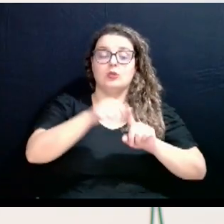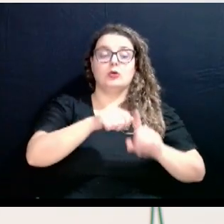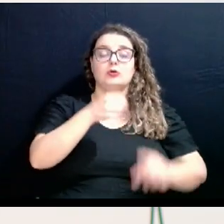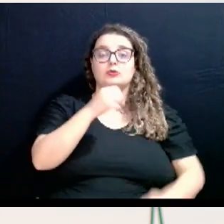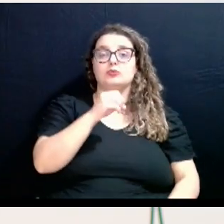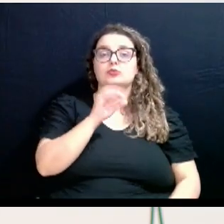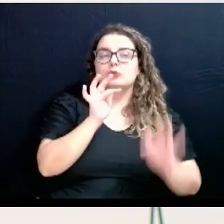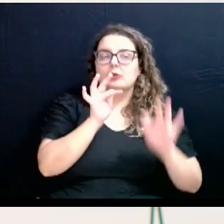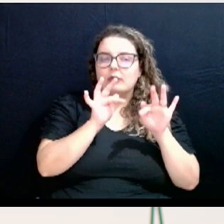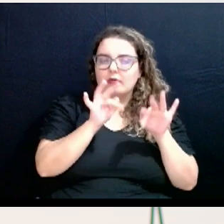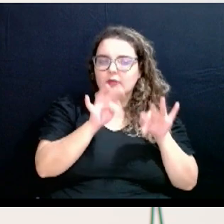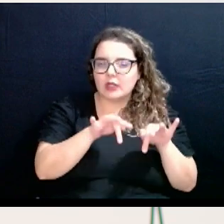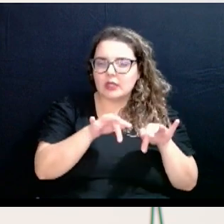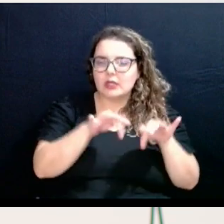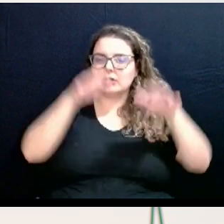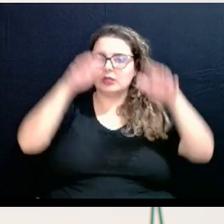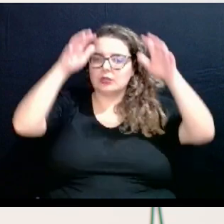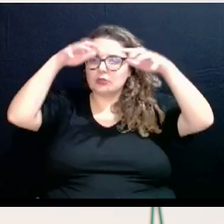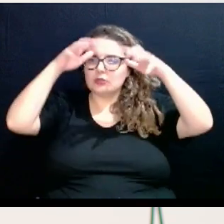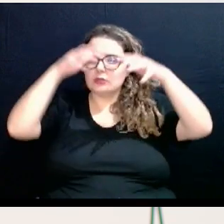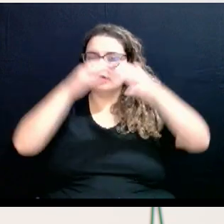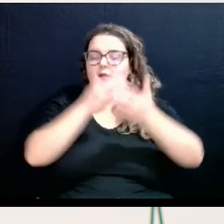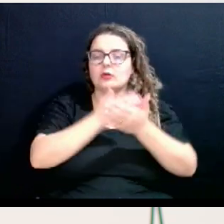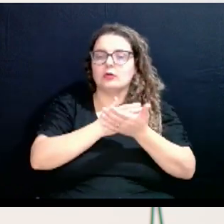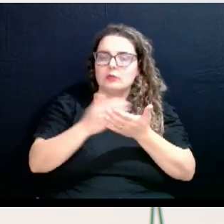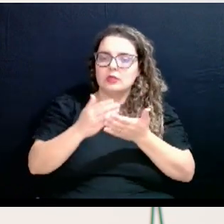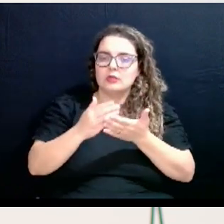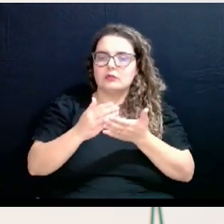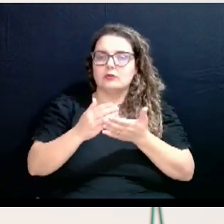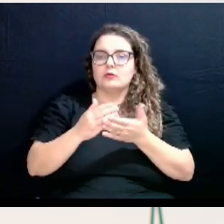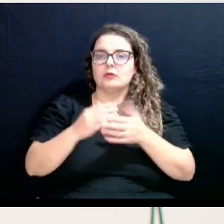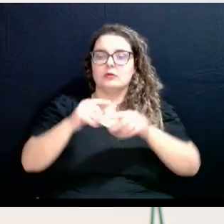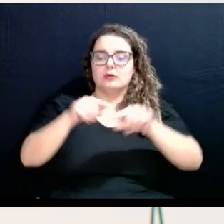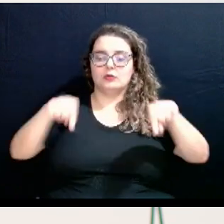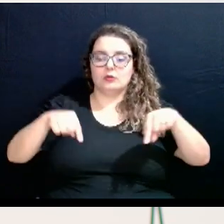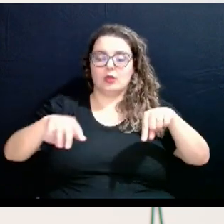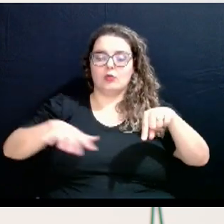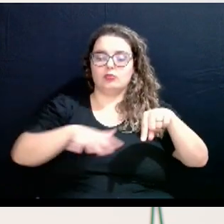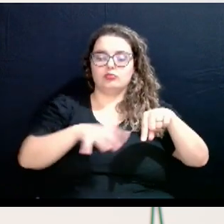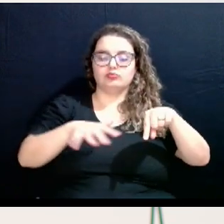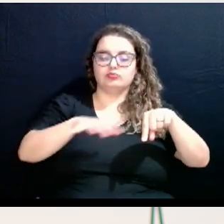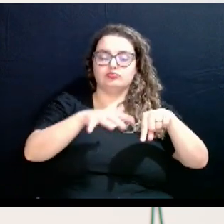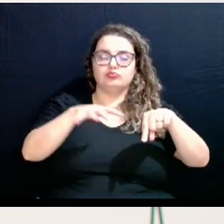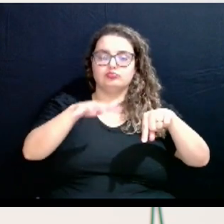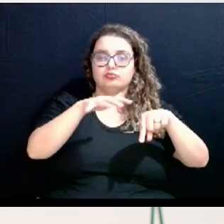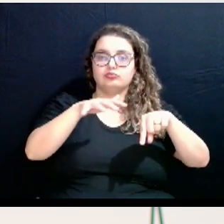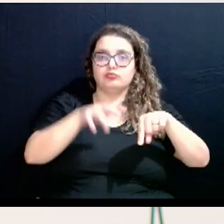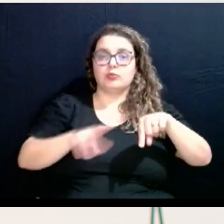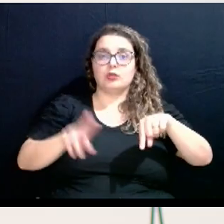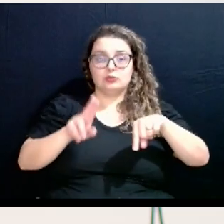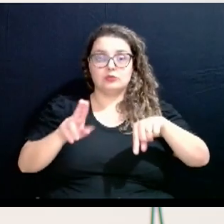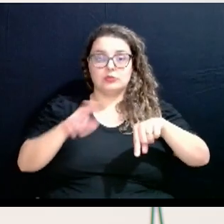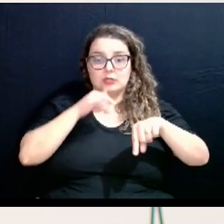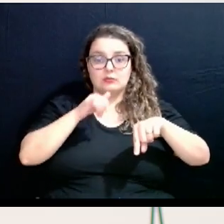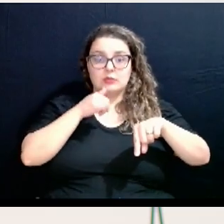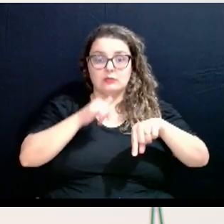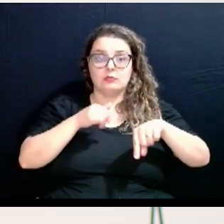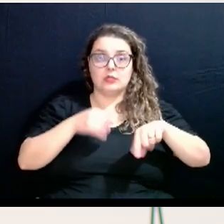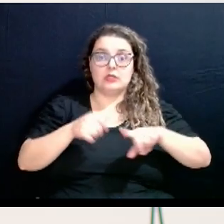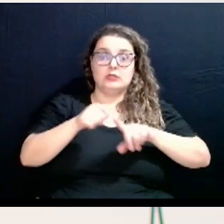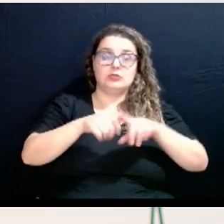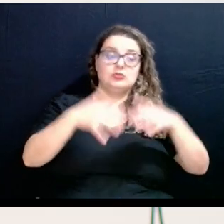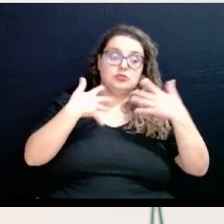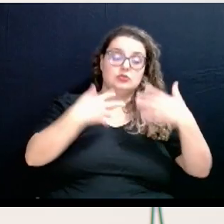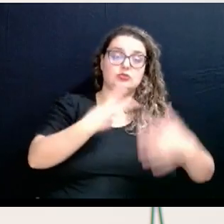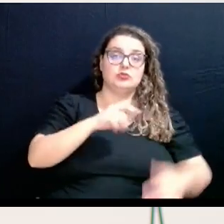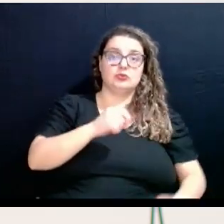Quando foi isso? Foi em outubro, que estava no finzinho ainda, chuvas começando a pegar, os reservatórios enchendo de novo. Mas, se a